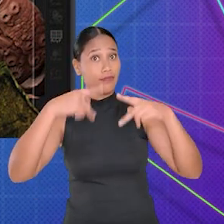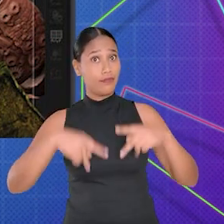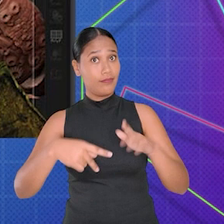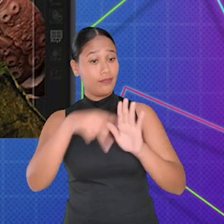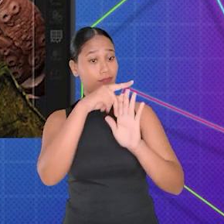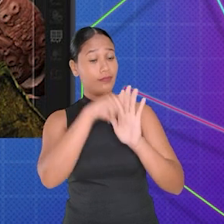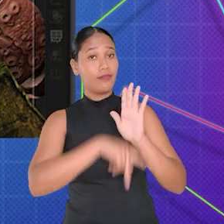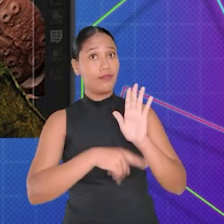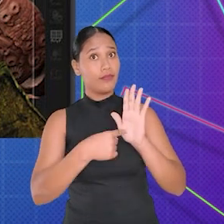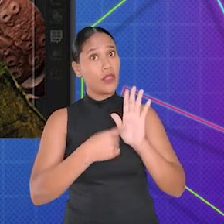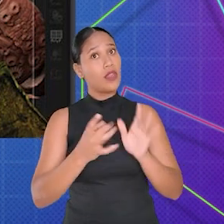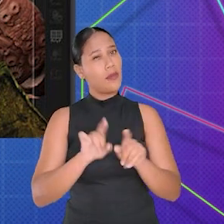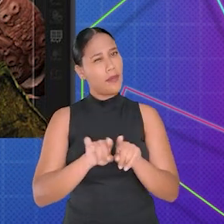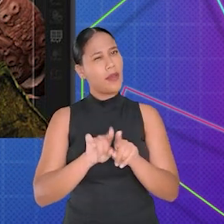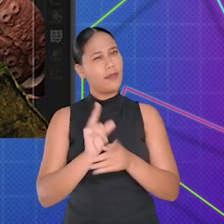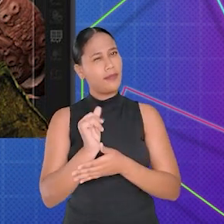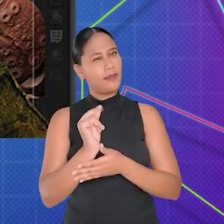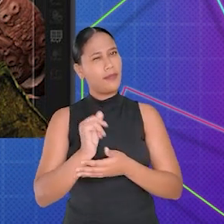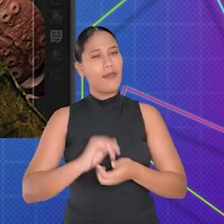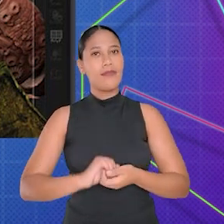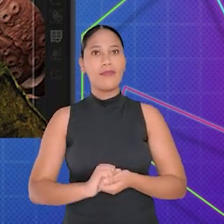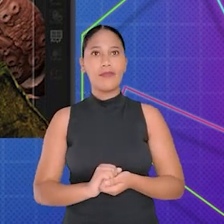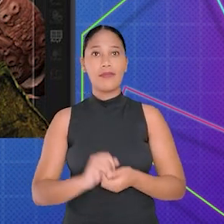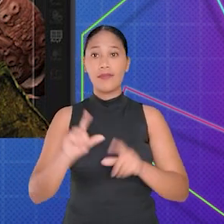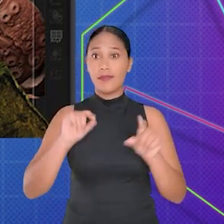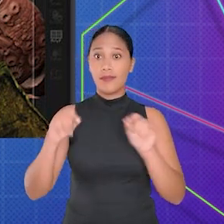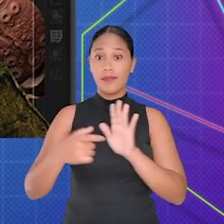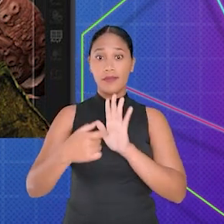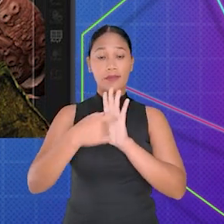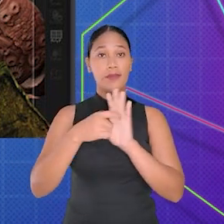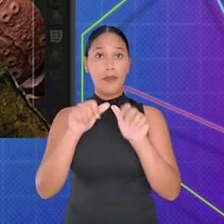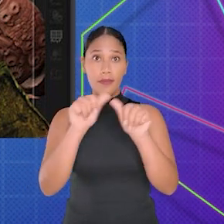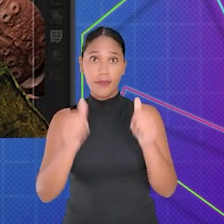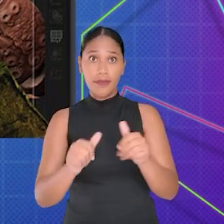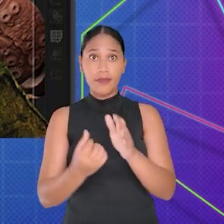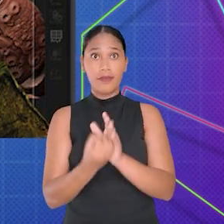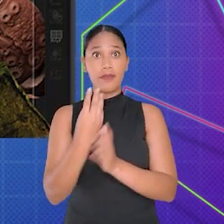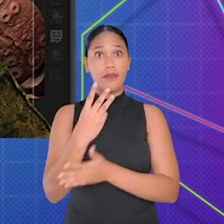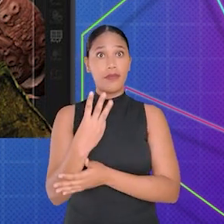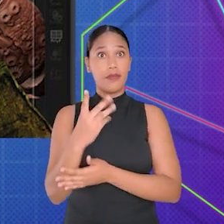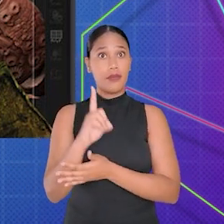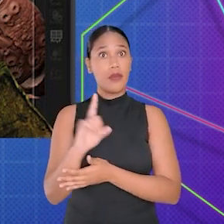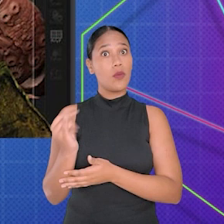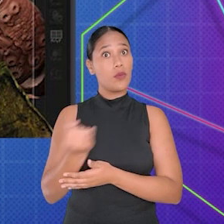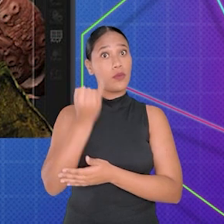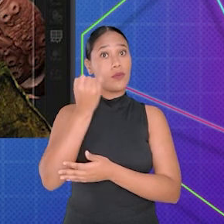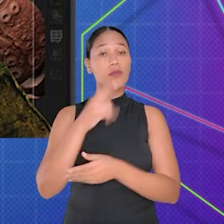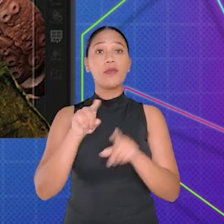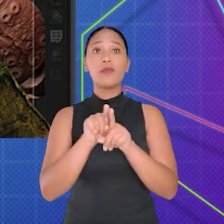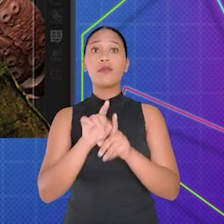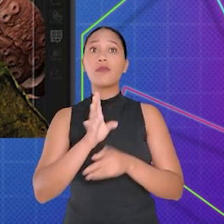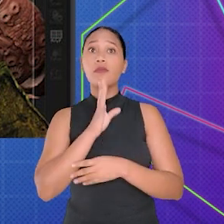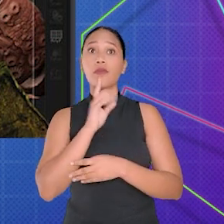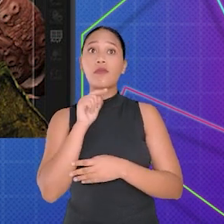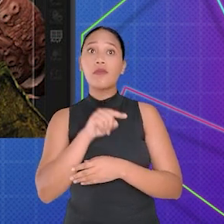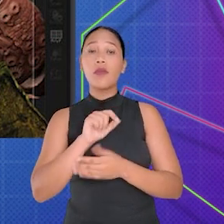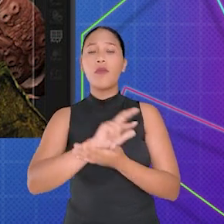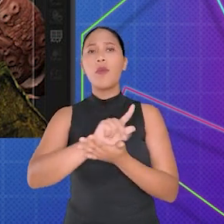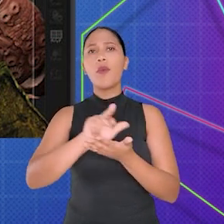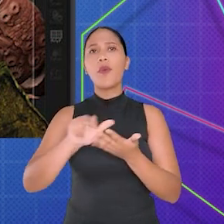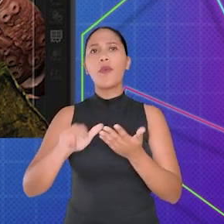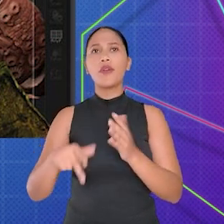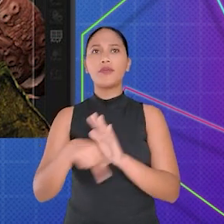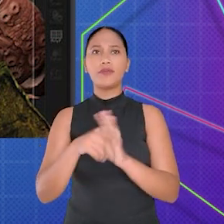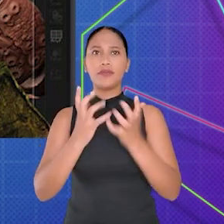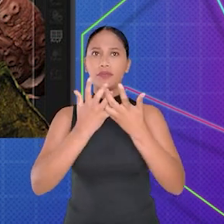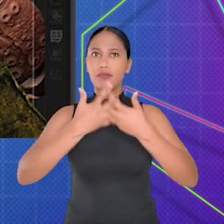projeto e do orçamento disponível, é claro. Ao escolher o software de modelagem 3D para a criação de jogos, é importante levar em consideração diversos